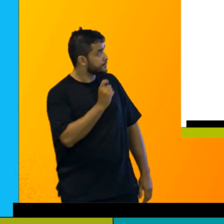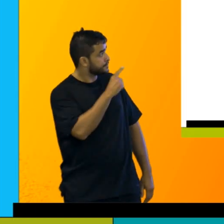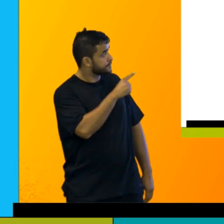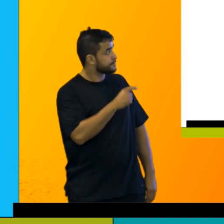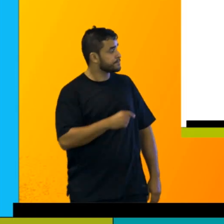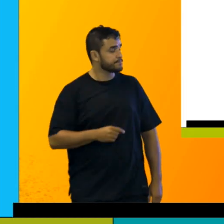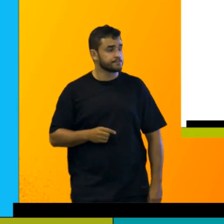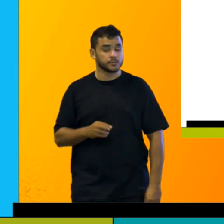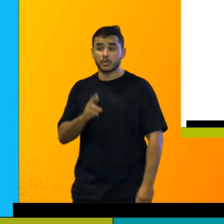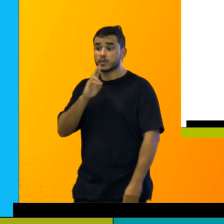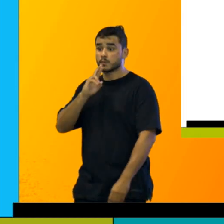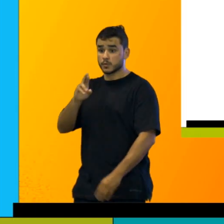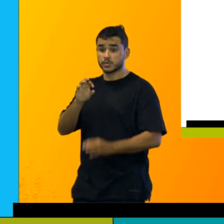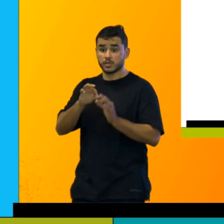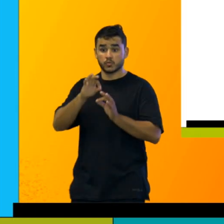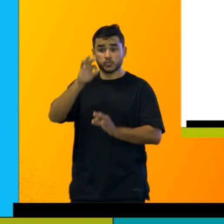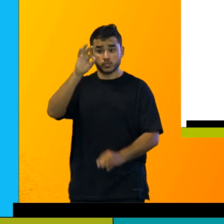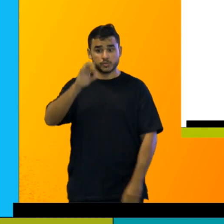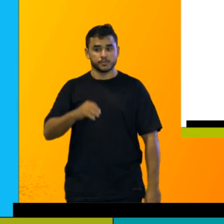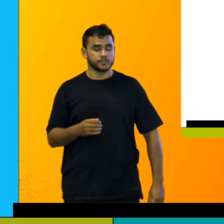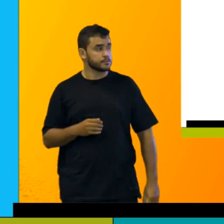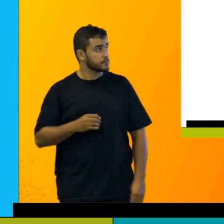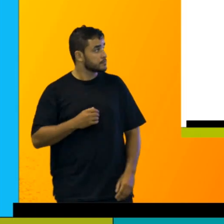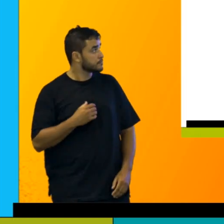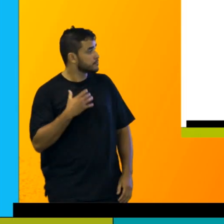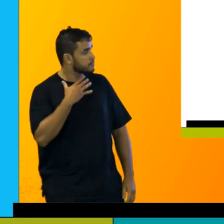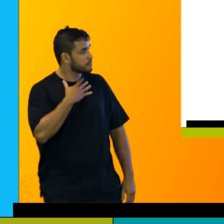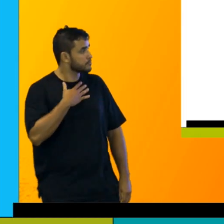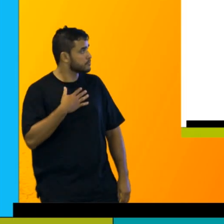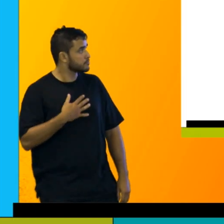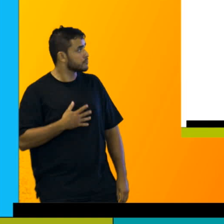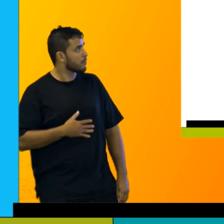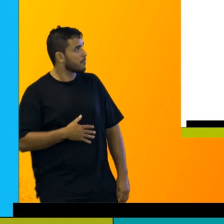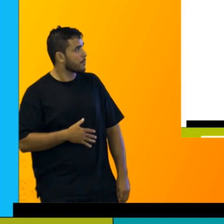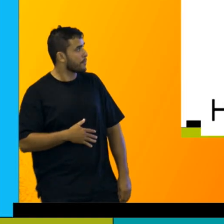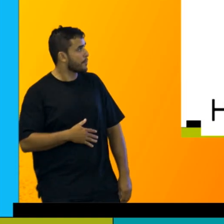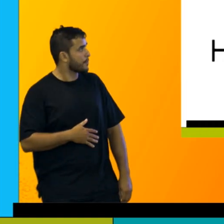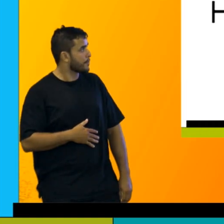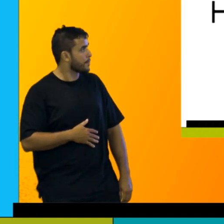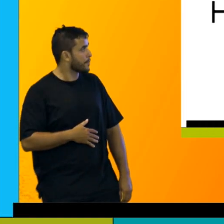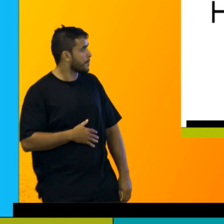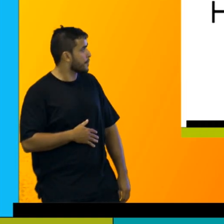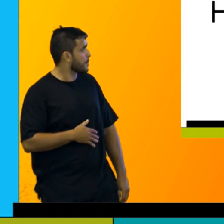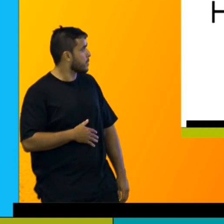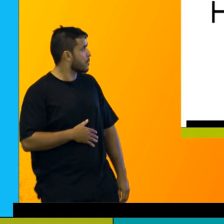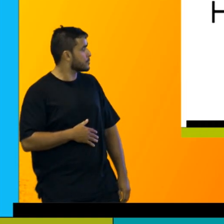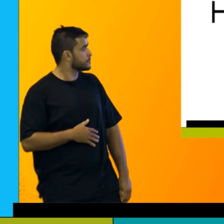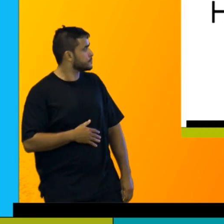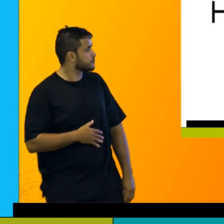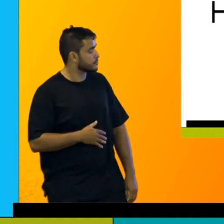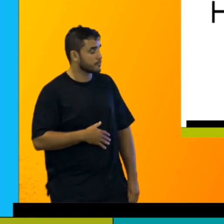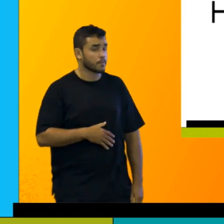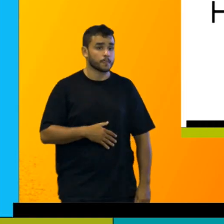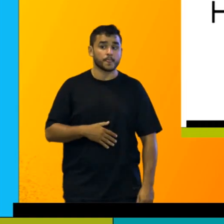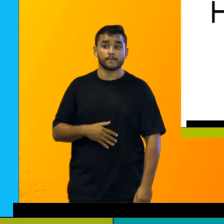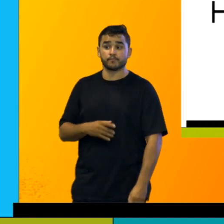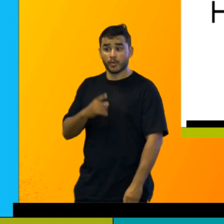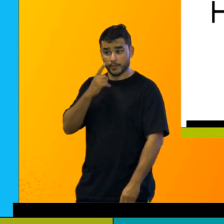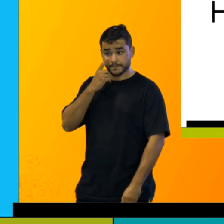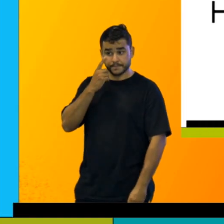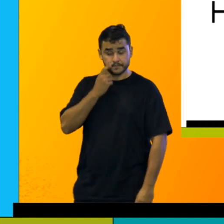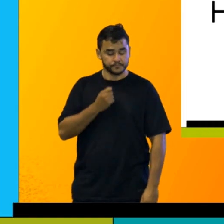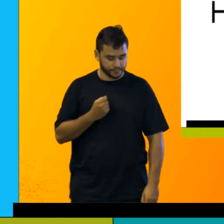Perfeito? Continuando, ó. Raiz de 3 ele deu, né? 1,7, ó. A outra conta, qual vai ser a altura então?